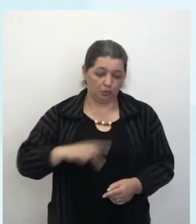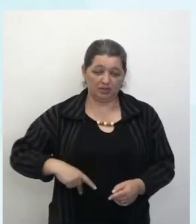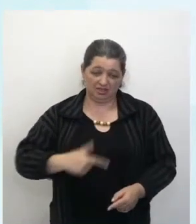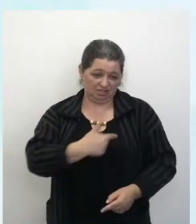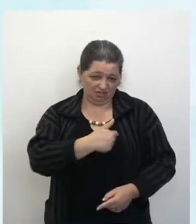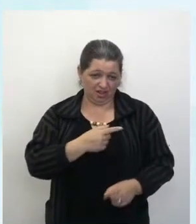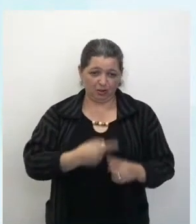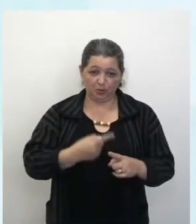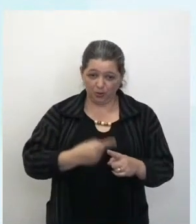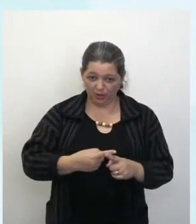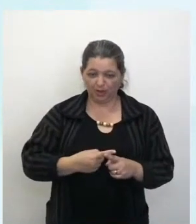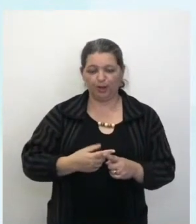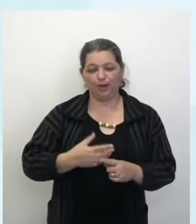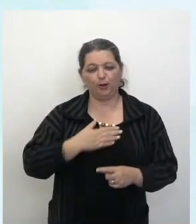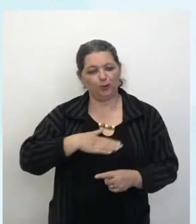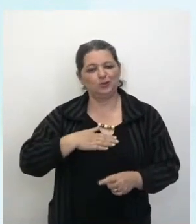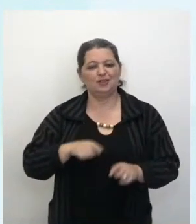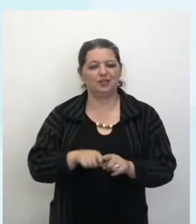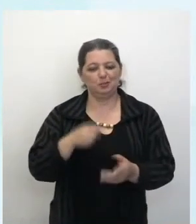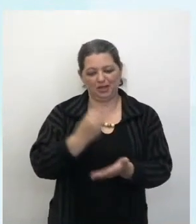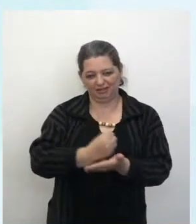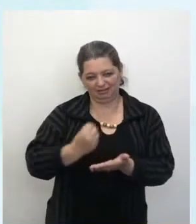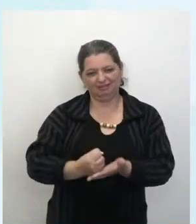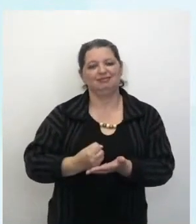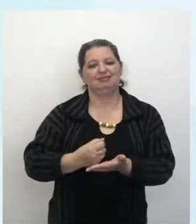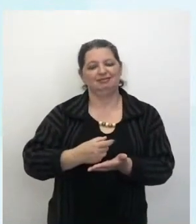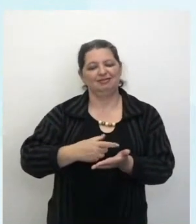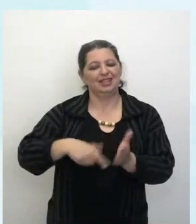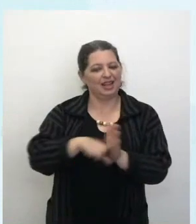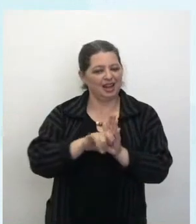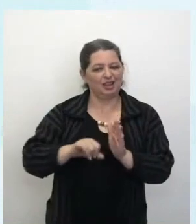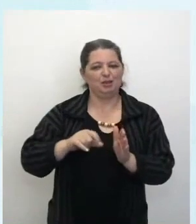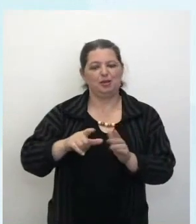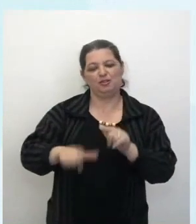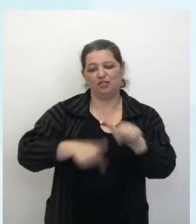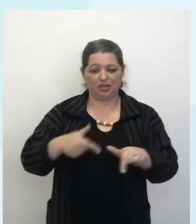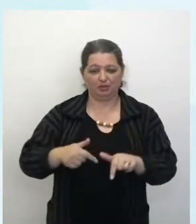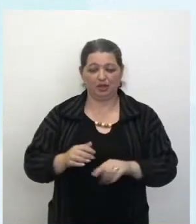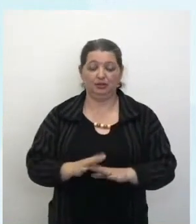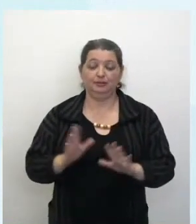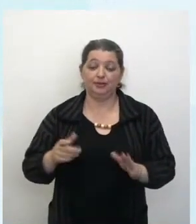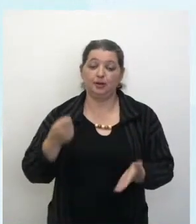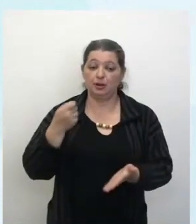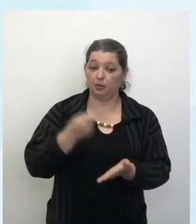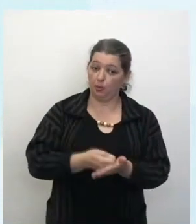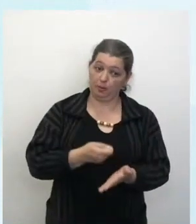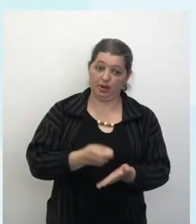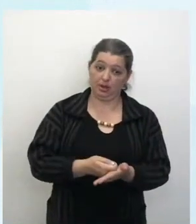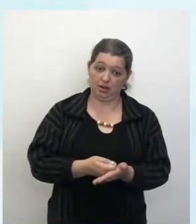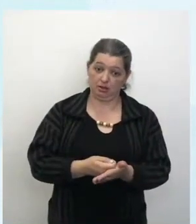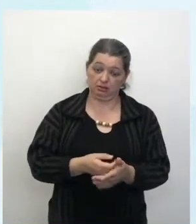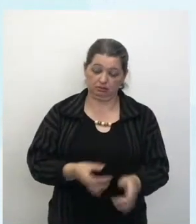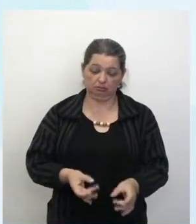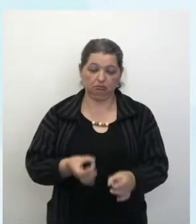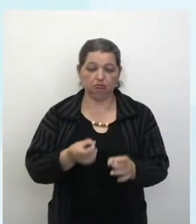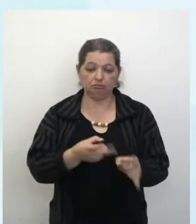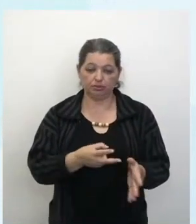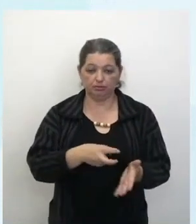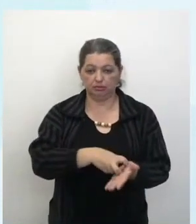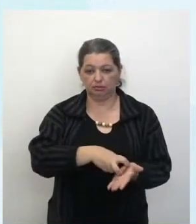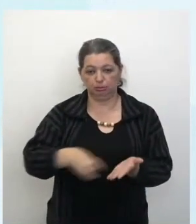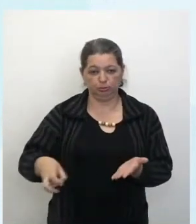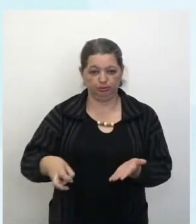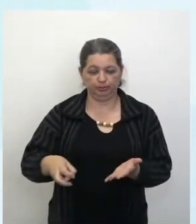dão uma emparedada básica no Getúlio e ele é obrigado a deixar o poder e assim Serra